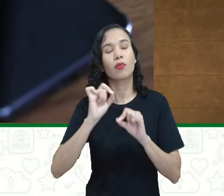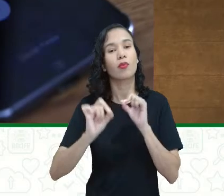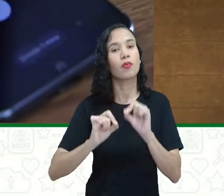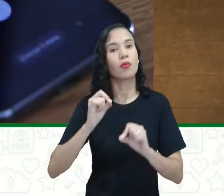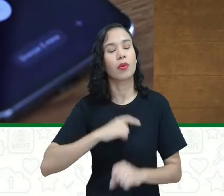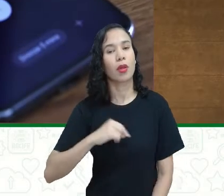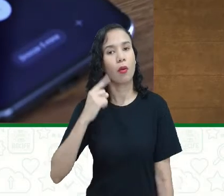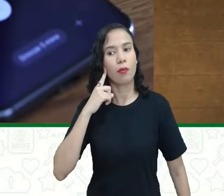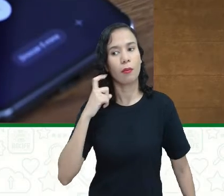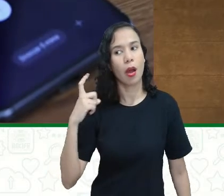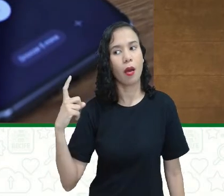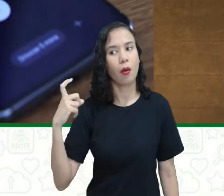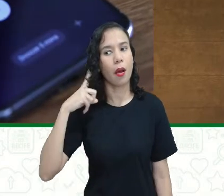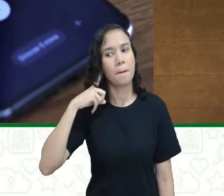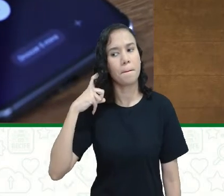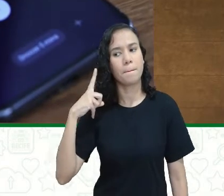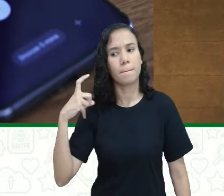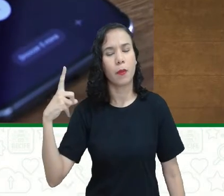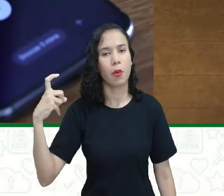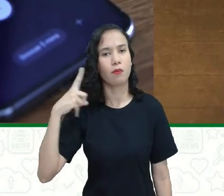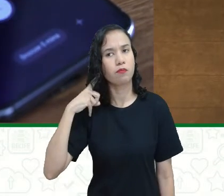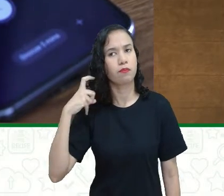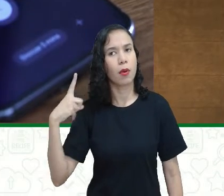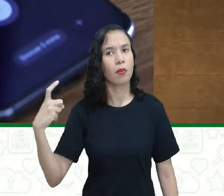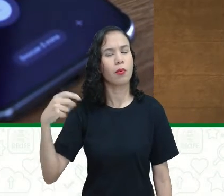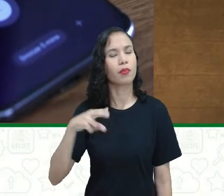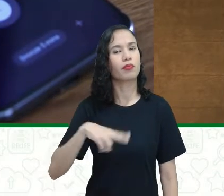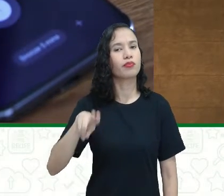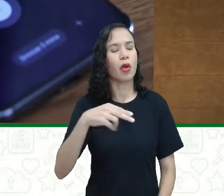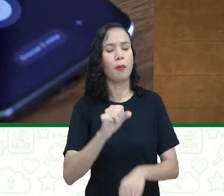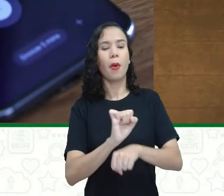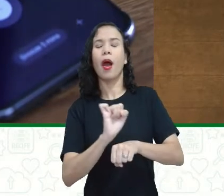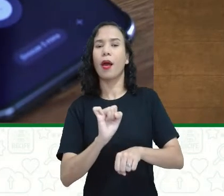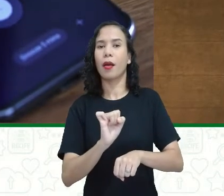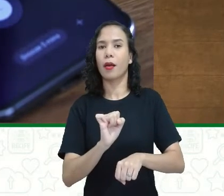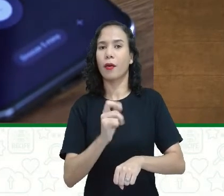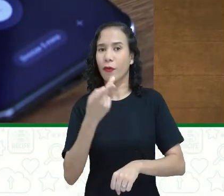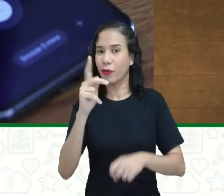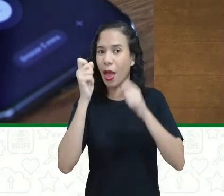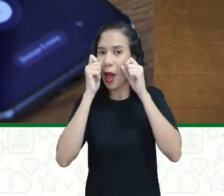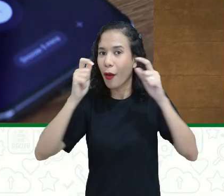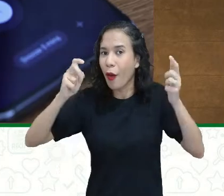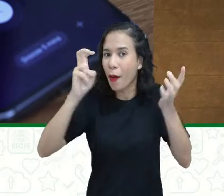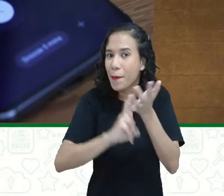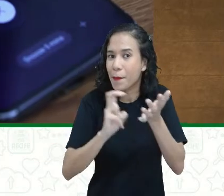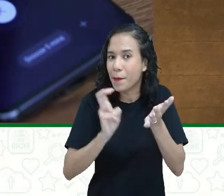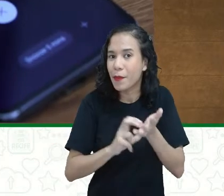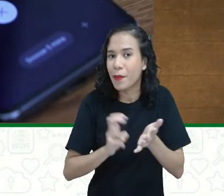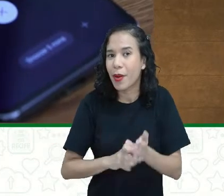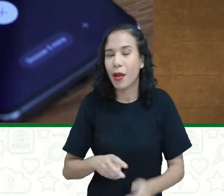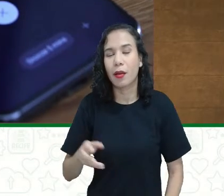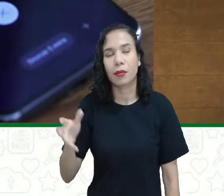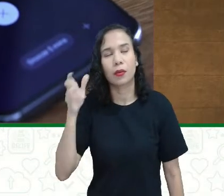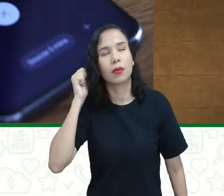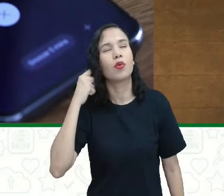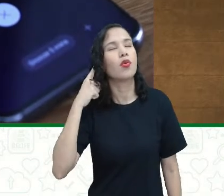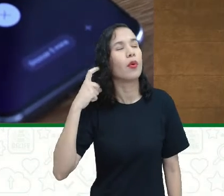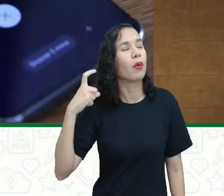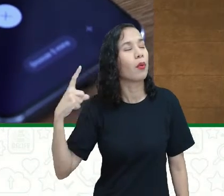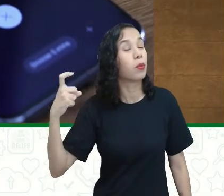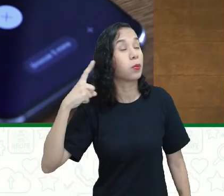esse despertador, esse alarme funcionando? Quantos de vocês acordam de manhã com o toque